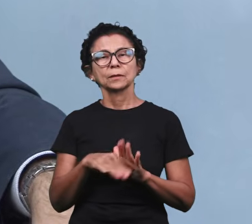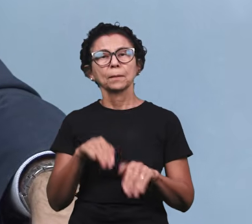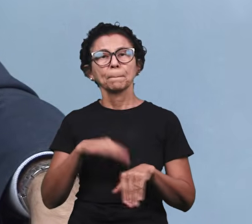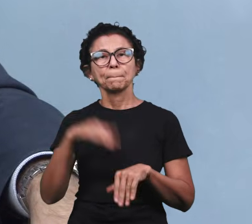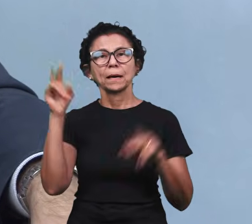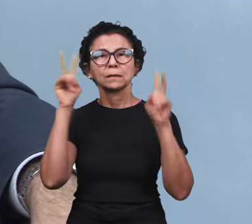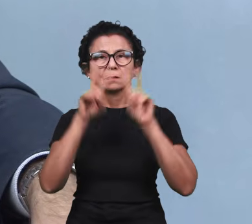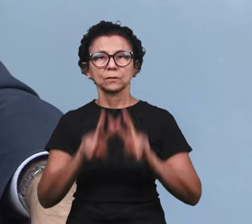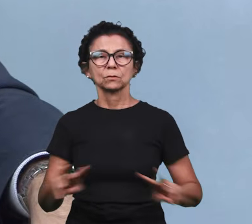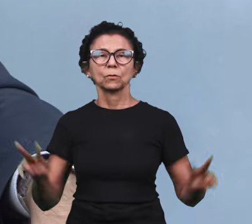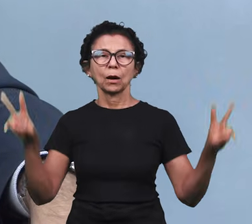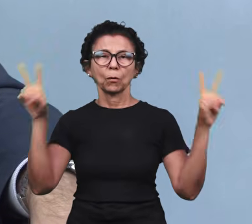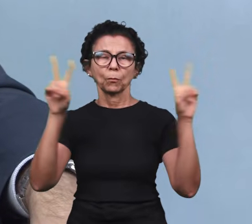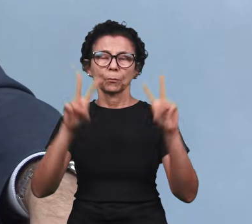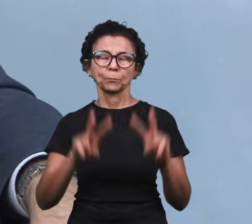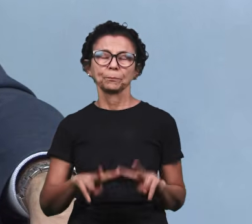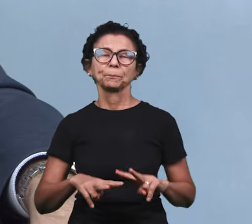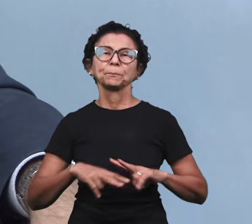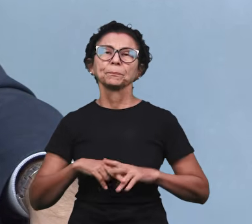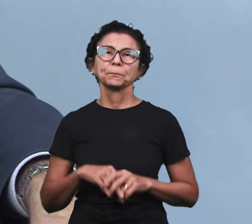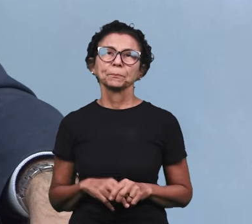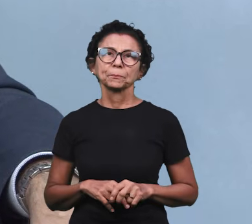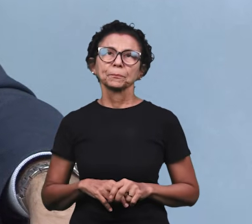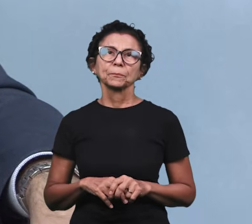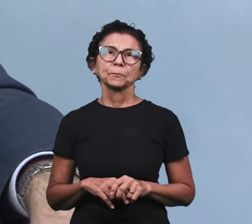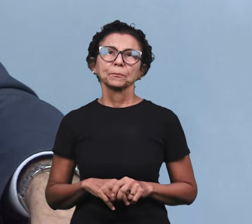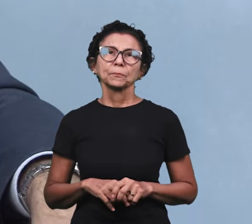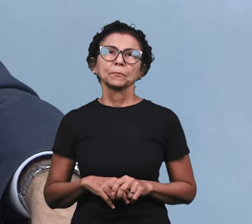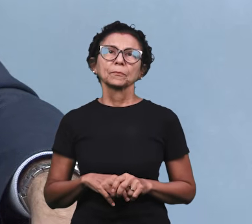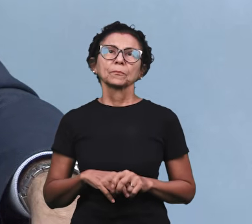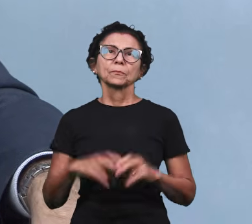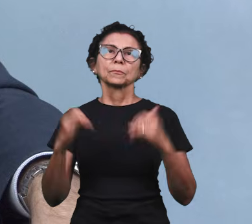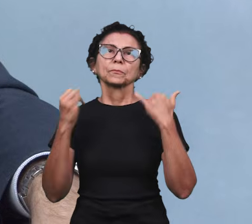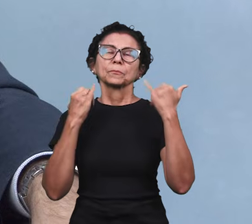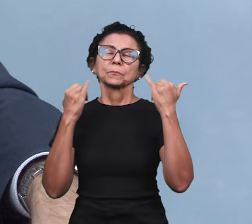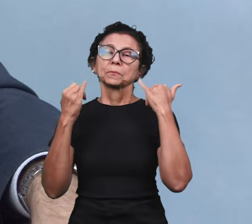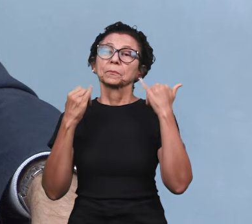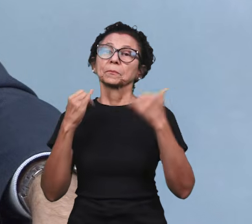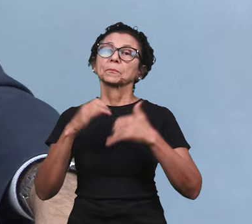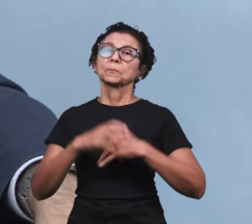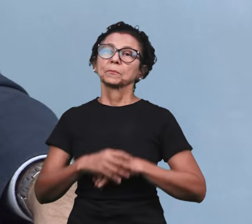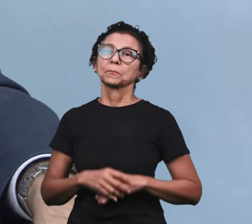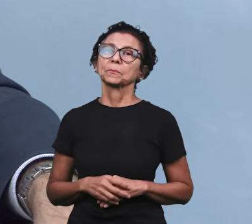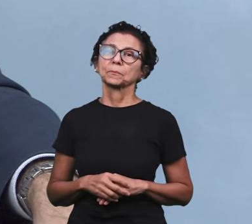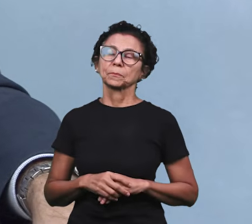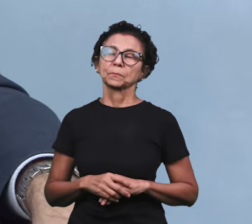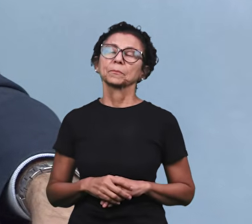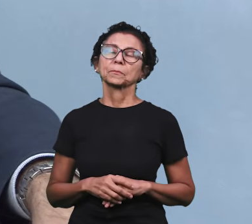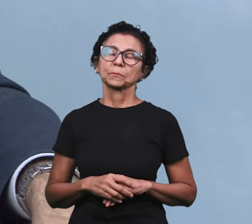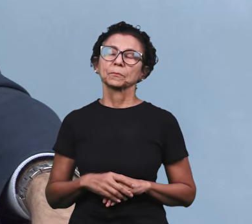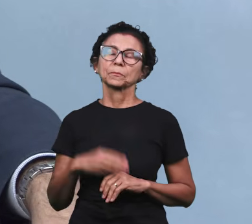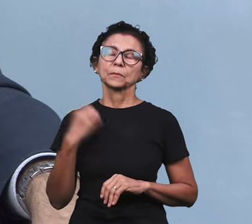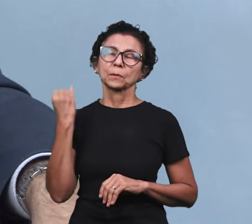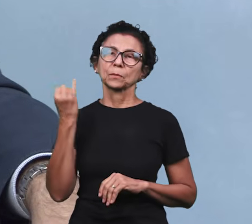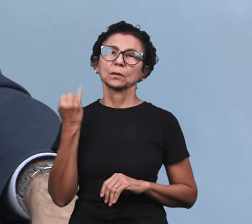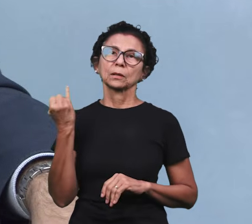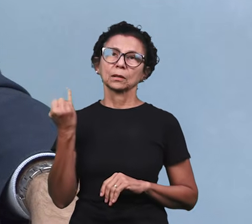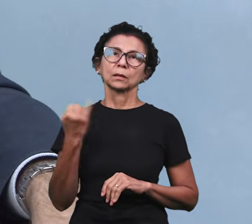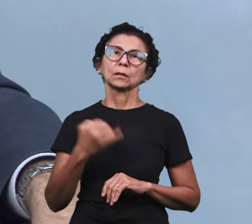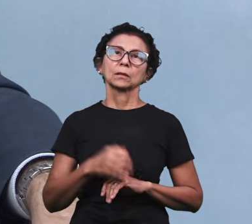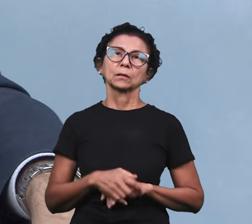importante para todos. As informações foram muito de grande impacto aqui,